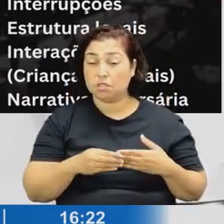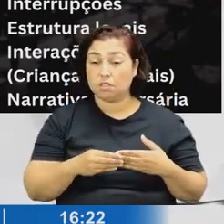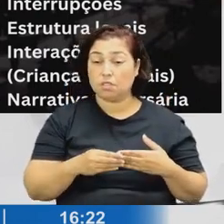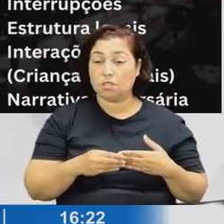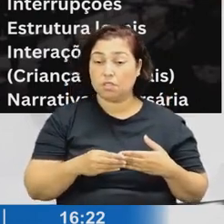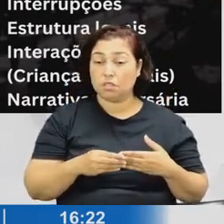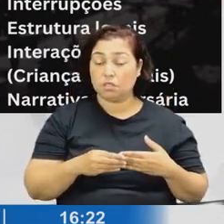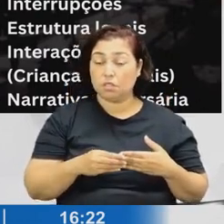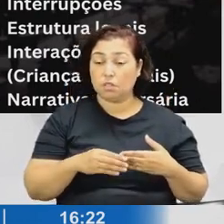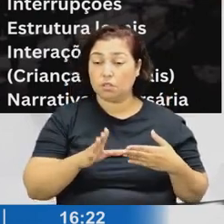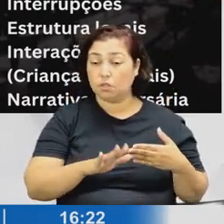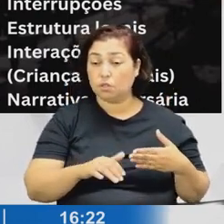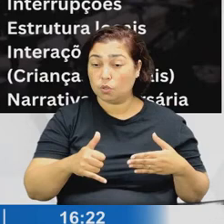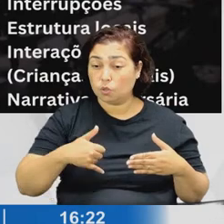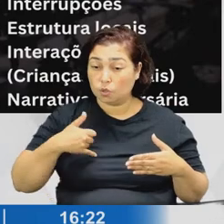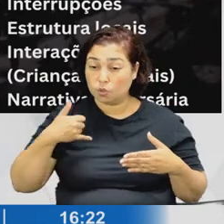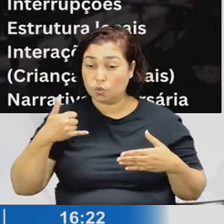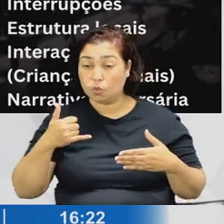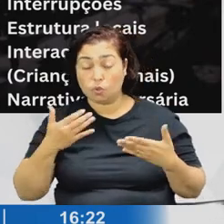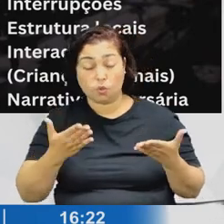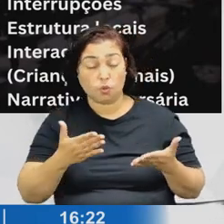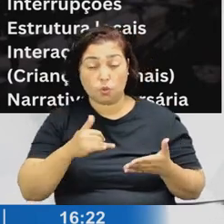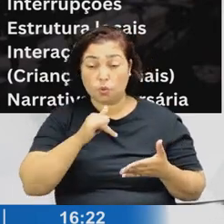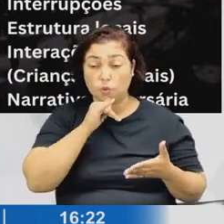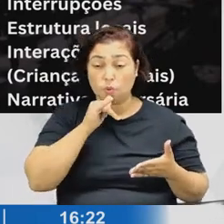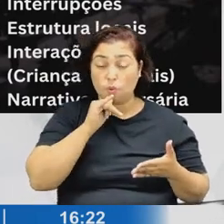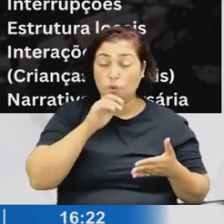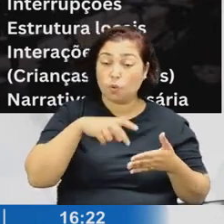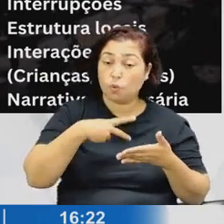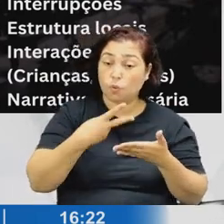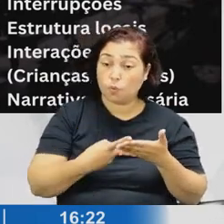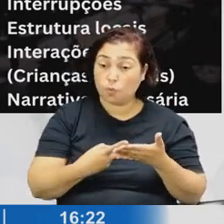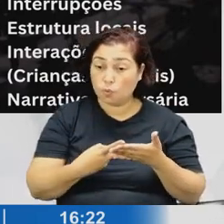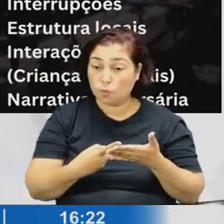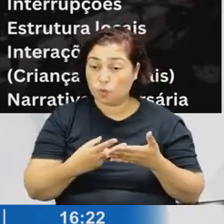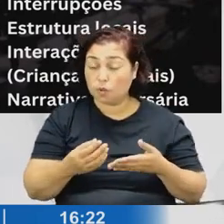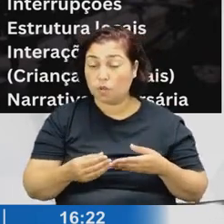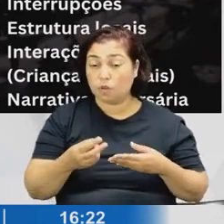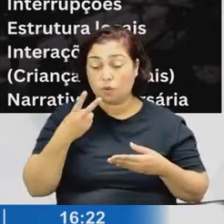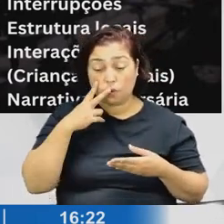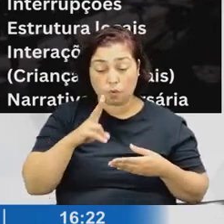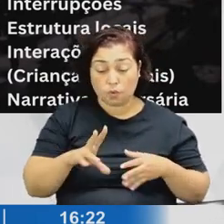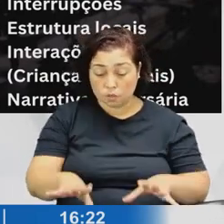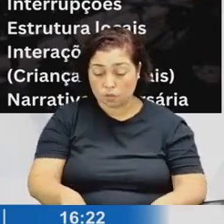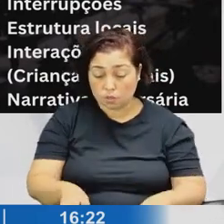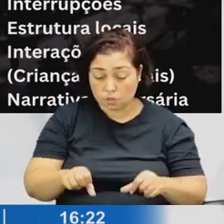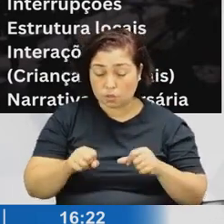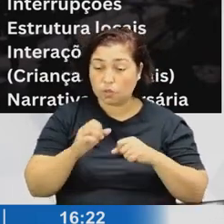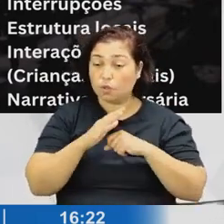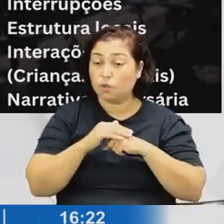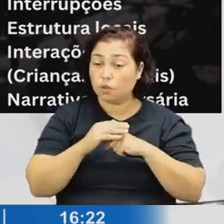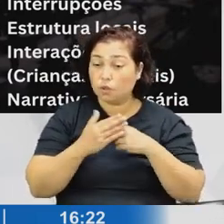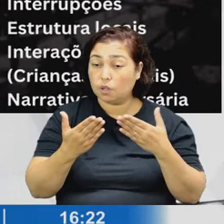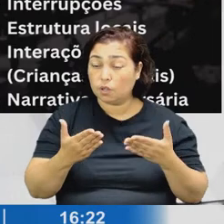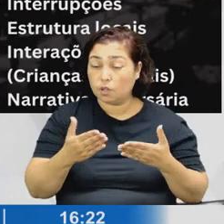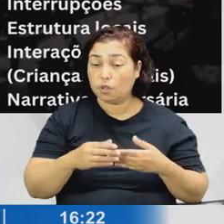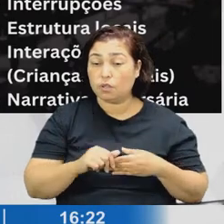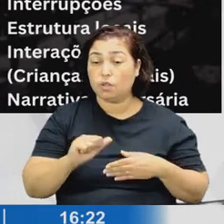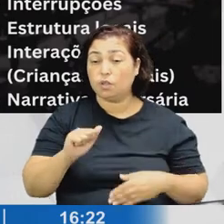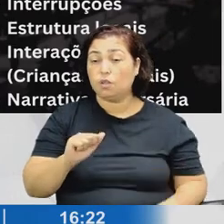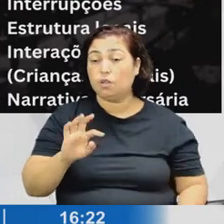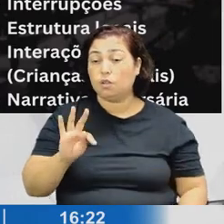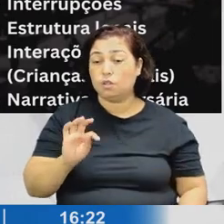tropeçou e caiu você viu ali uma atitude atitude você pegou aquilo ali que a criança levantou fez um carinho nela aquilo foi uma